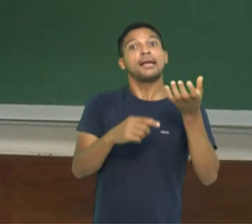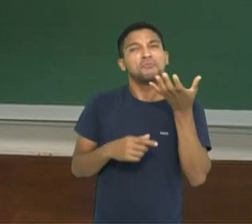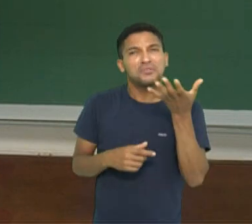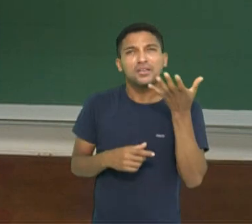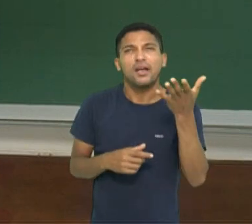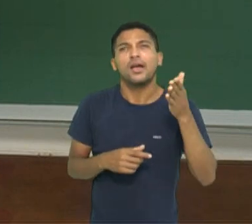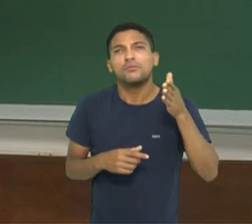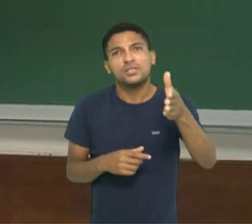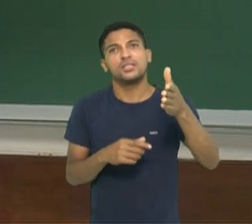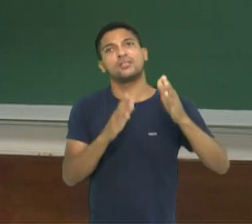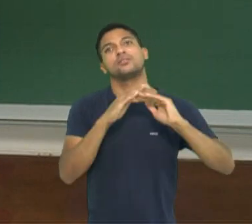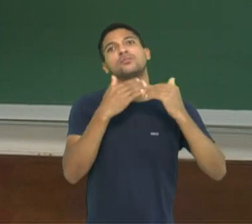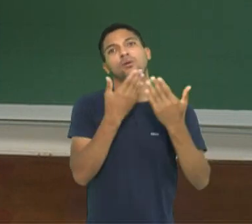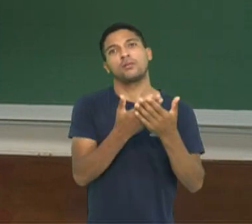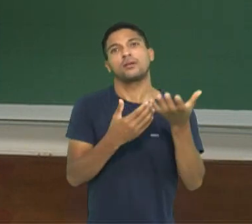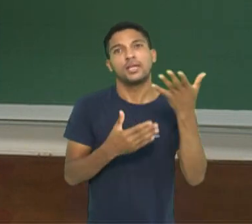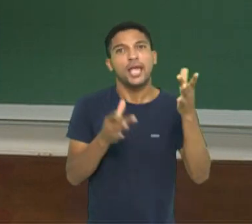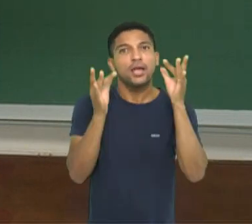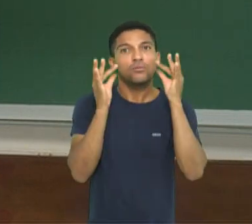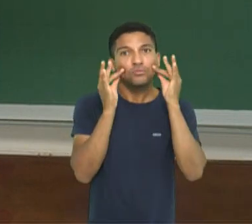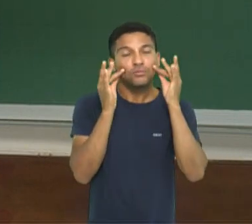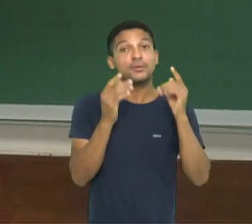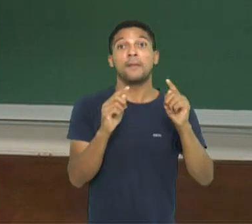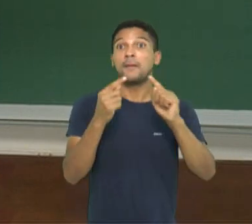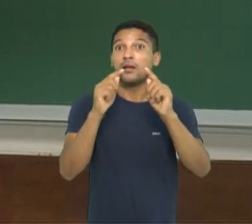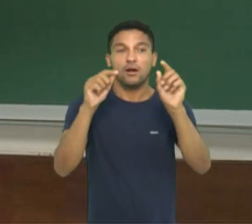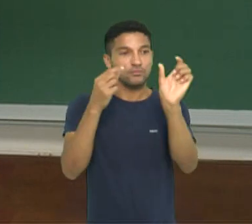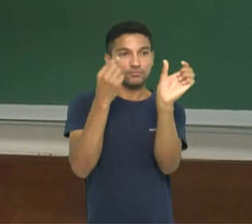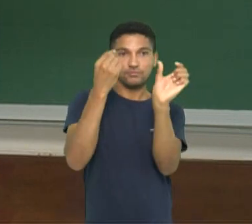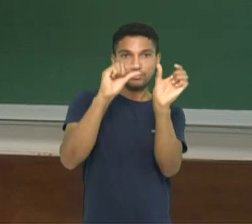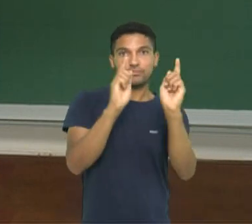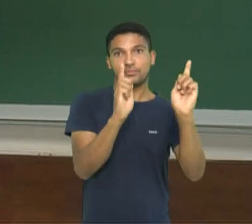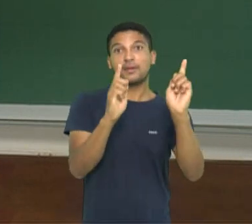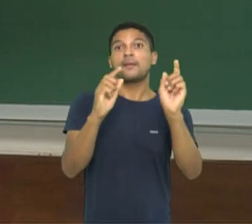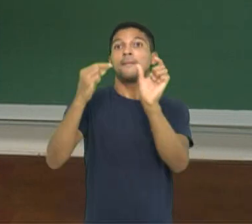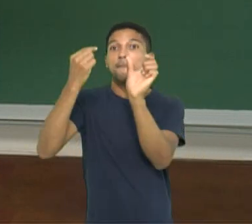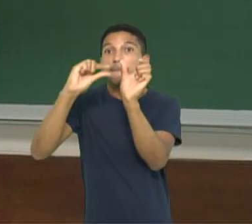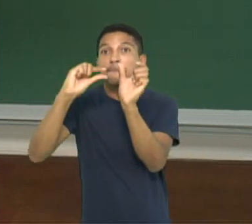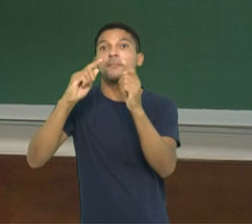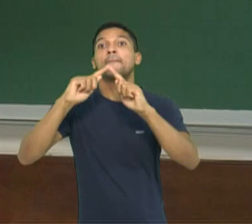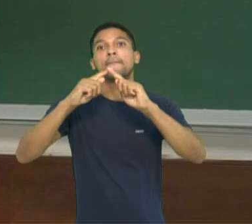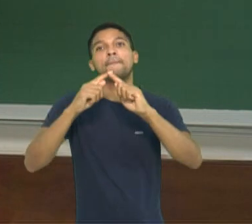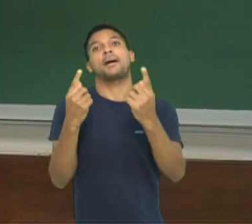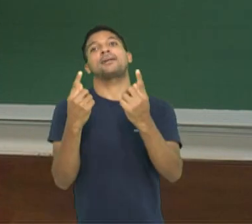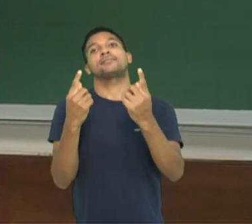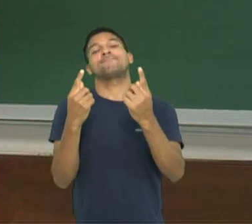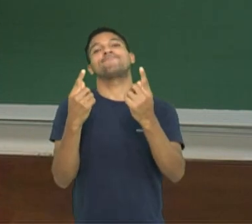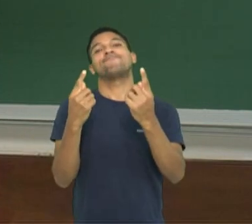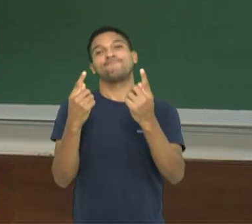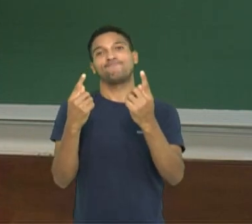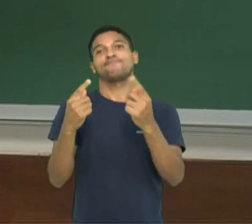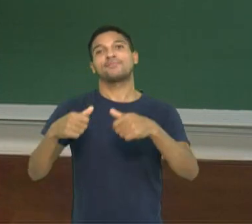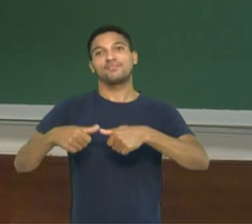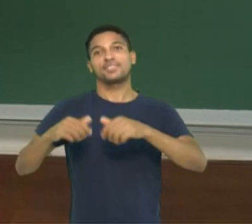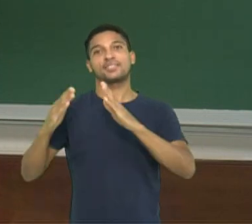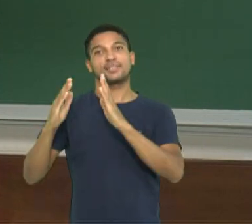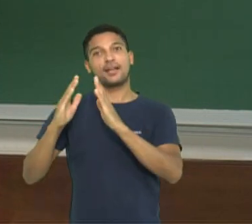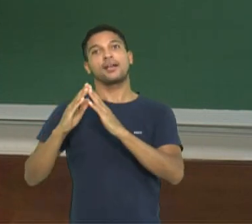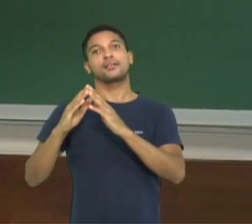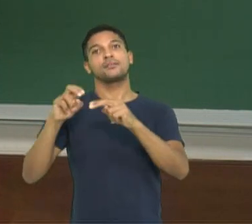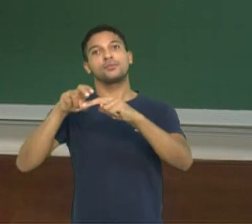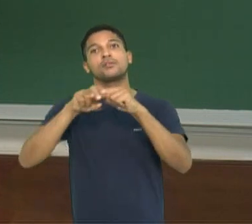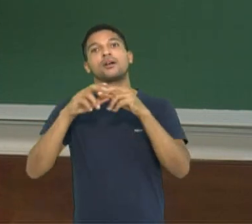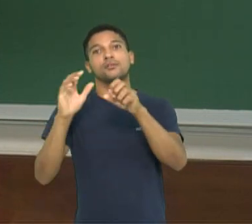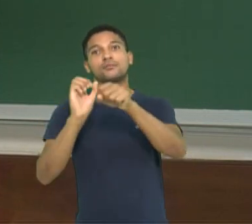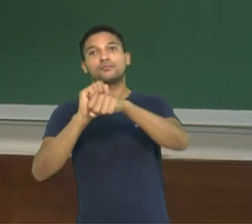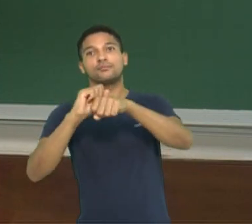existe a pandemia. Então, nós temos ali situações que são adversárias a uma intenção inicial apresentada